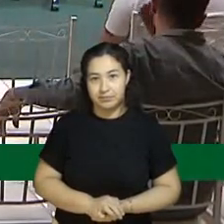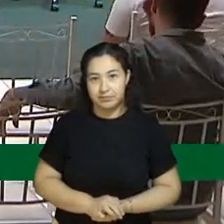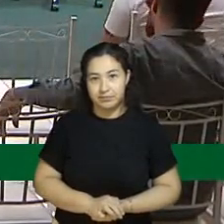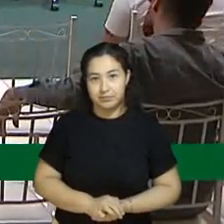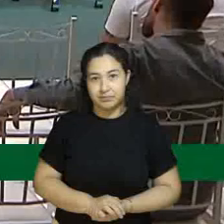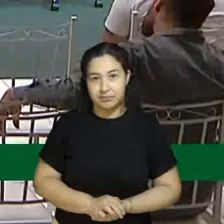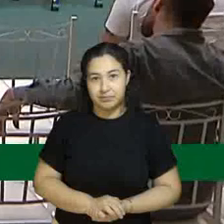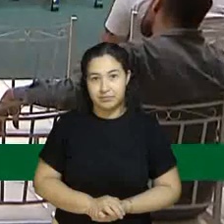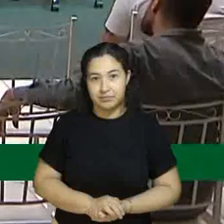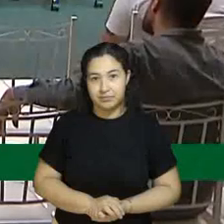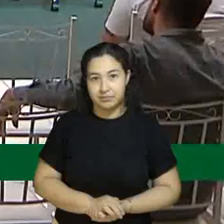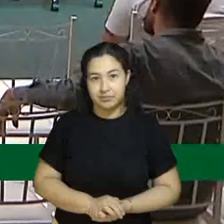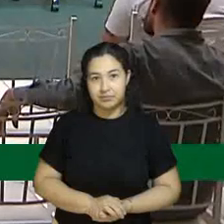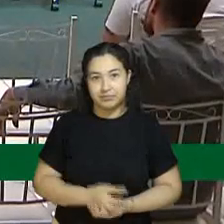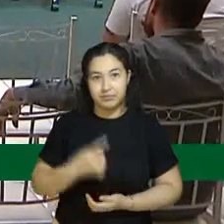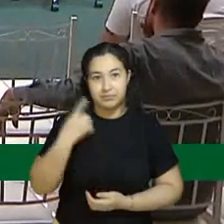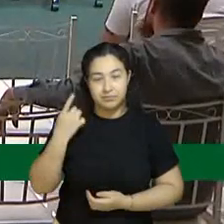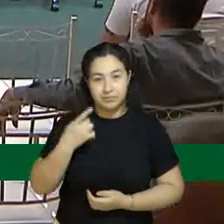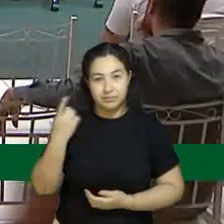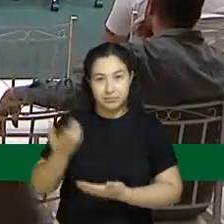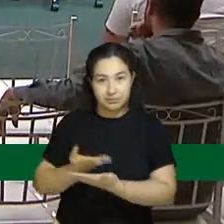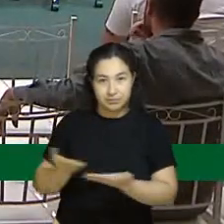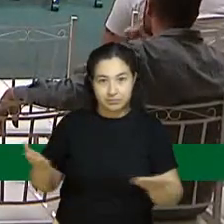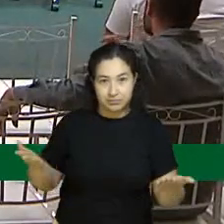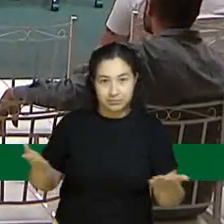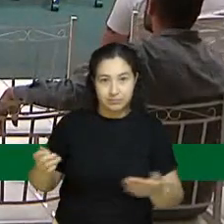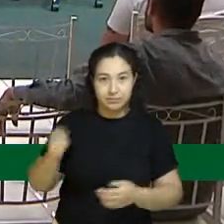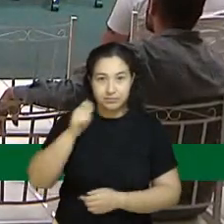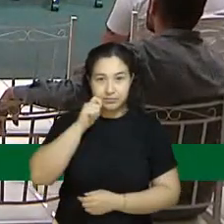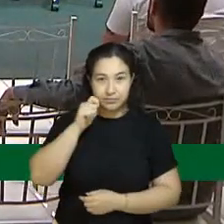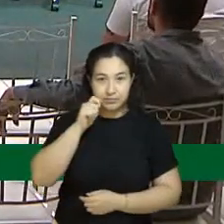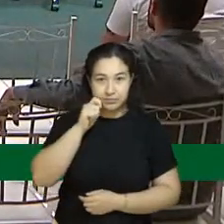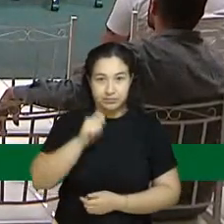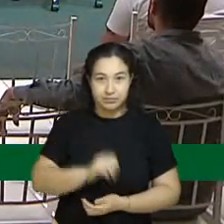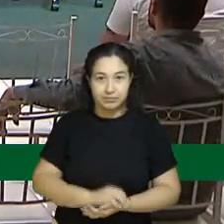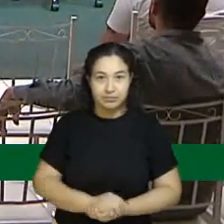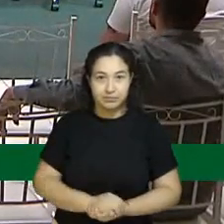Apresentação dos senhores deputados. Deputada Ana Campagnolo.